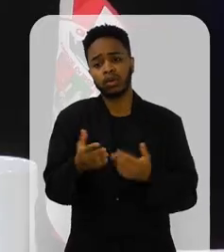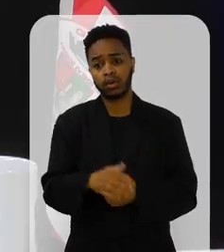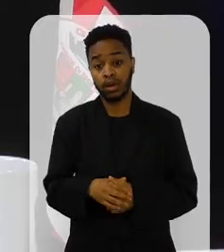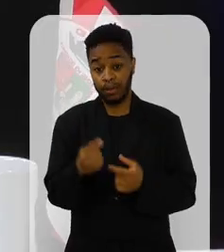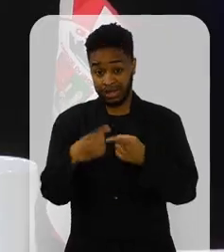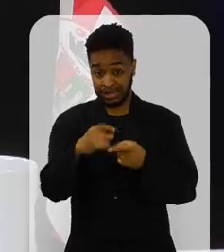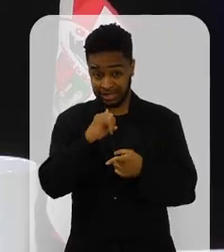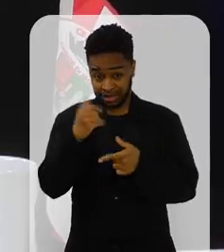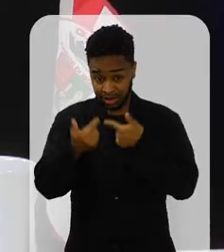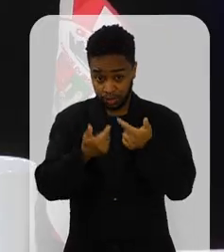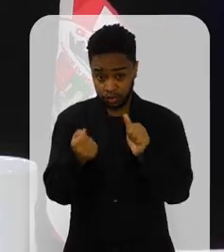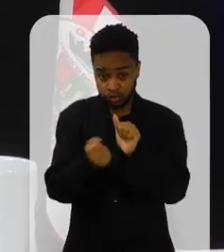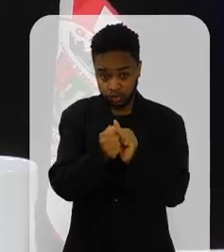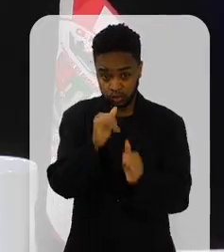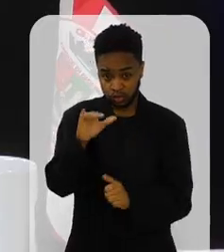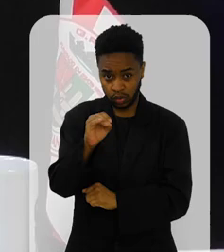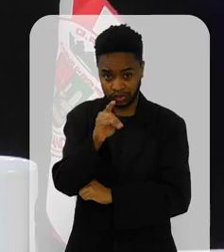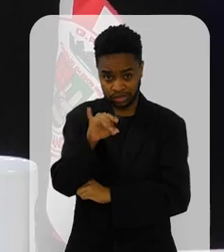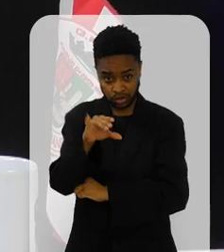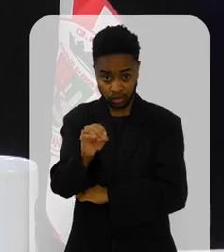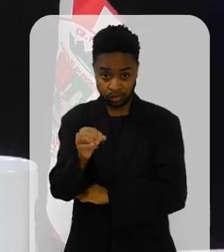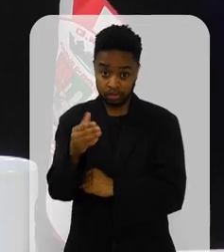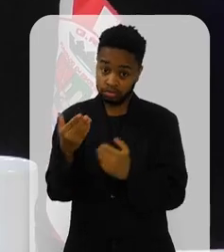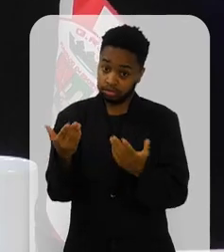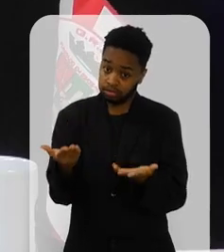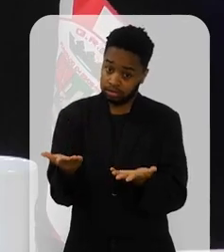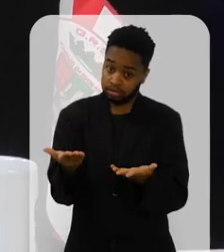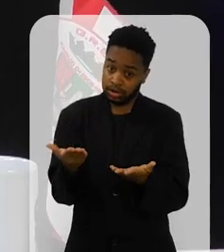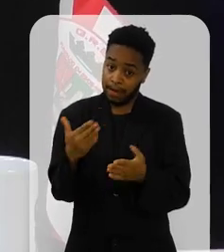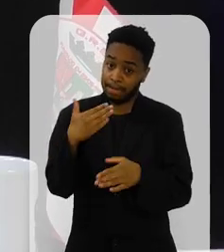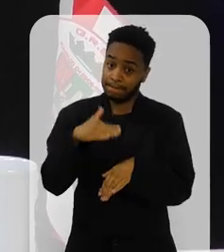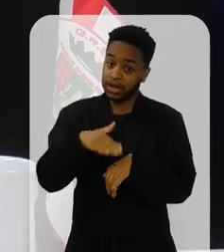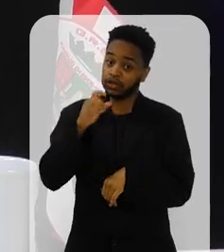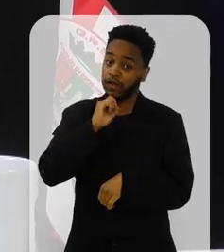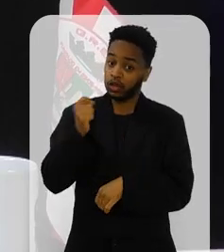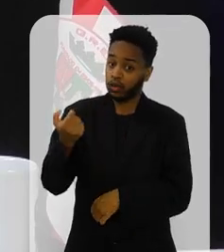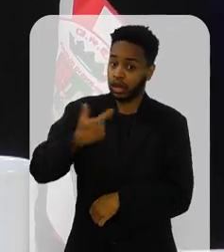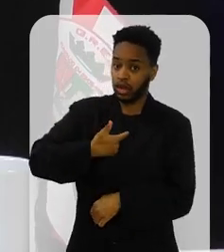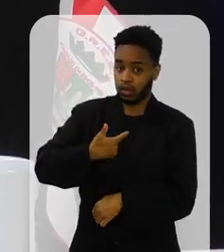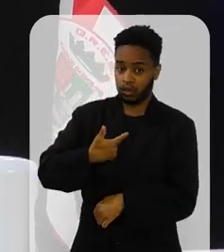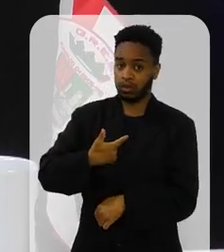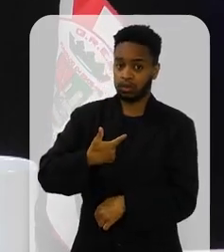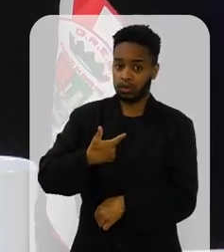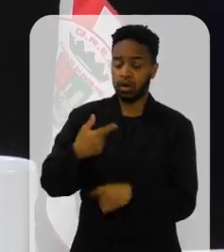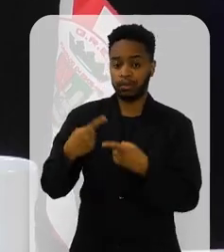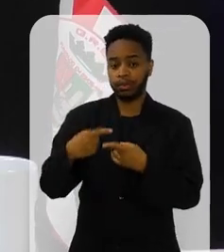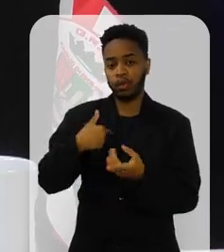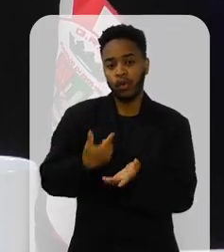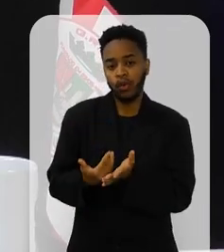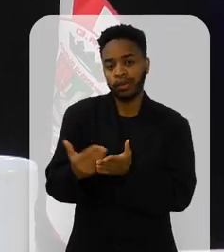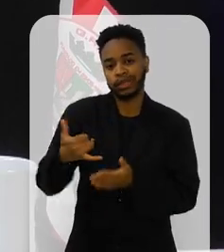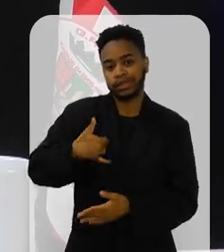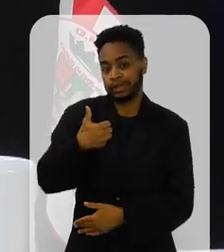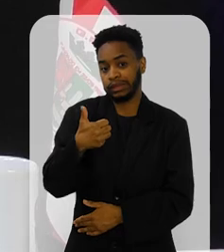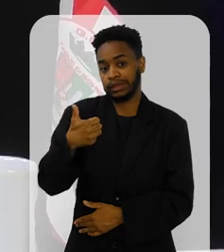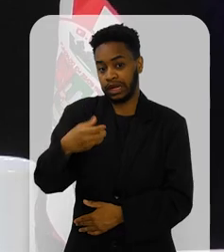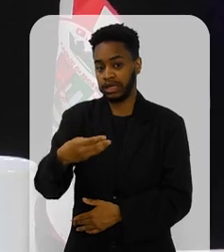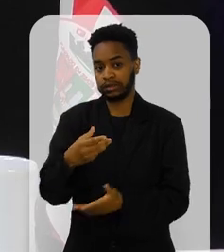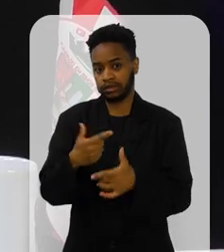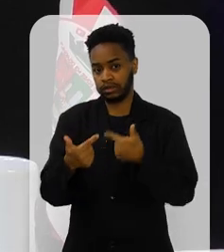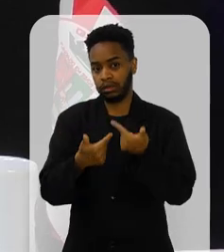ué, se você trabalhou, então você é mais velho do que eu, porque eu comecei, né, cedo trabalhando com o João,